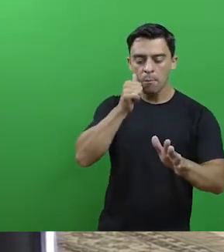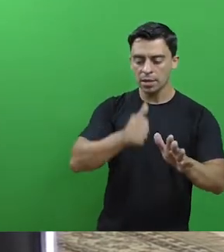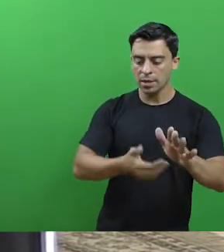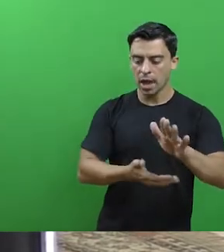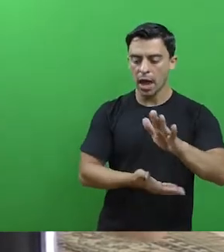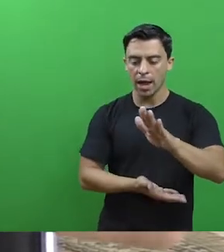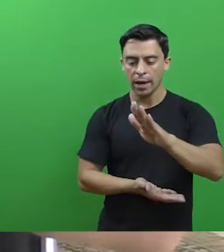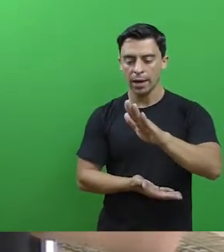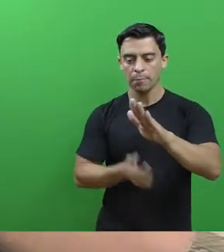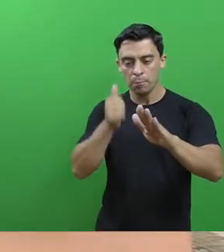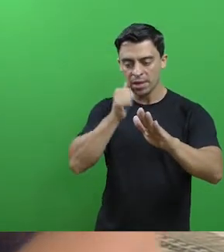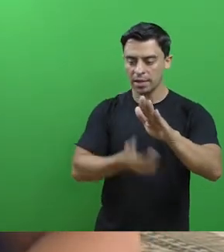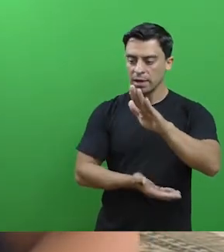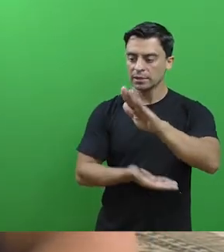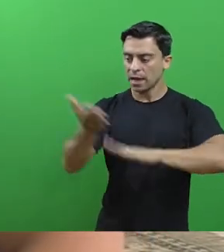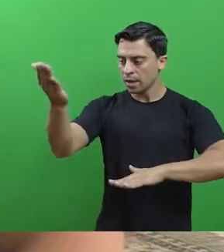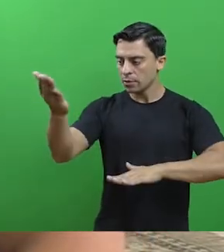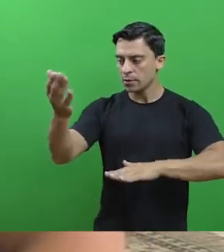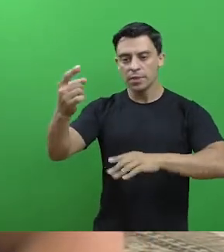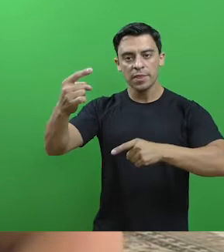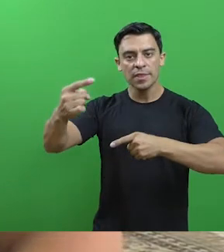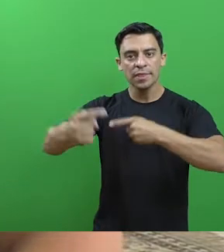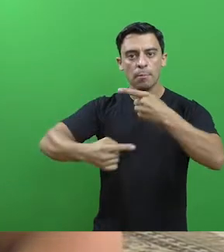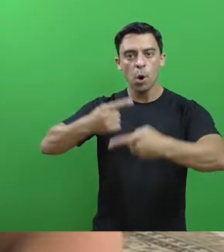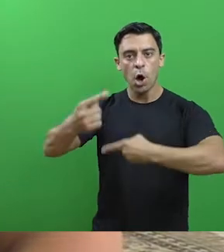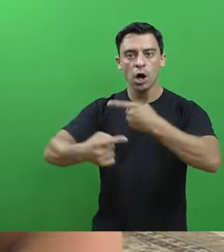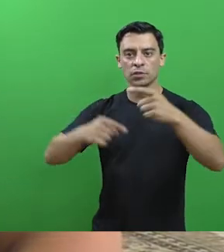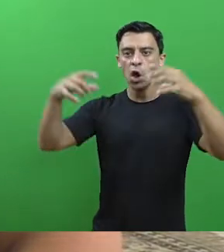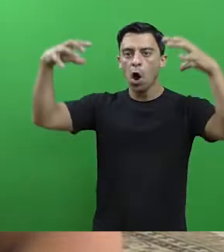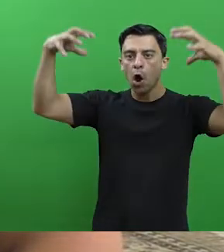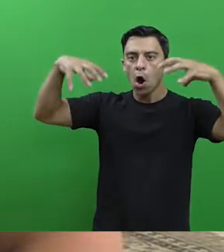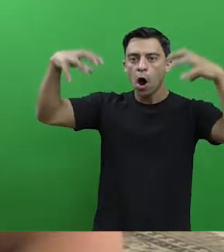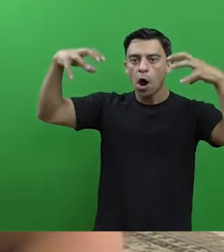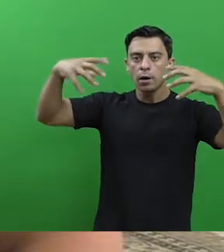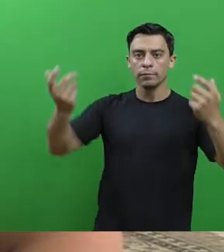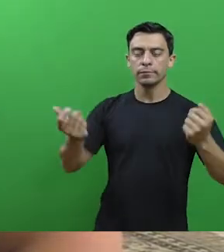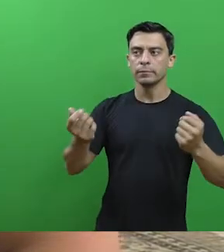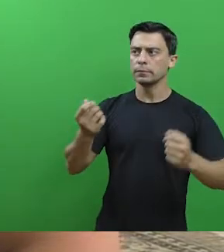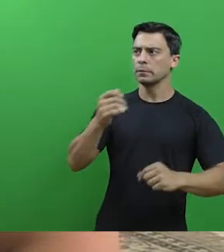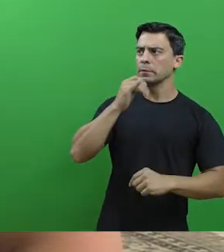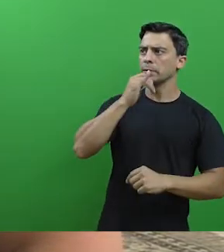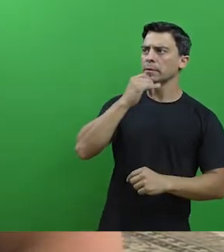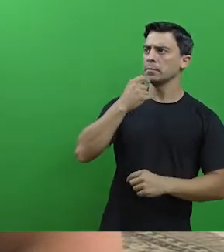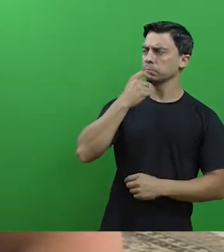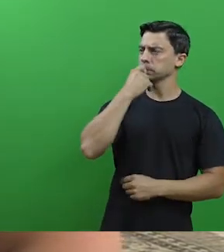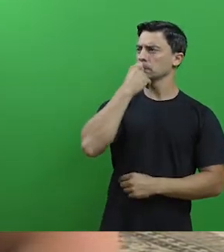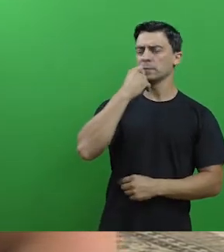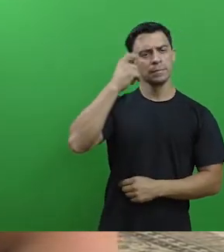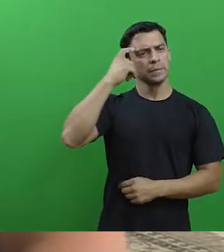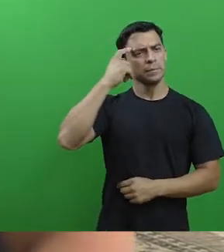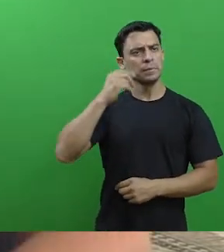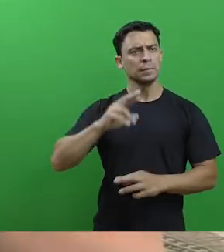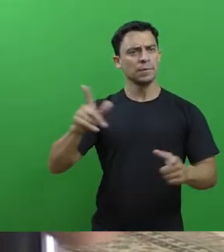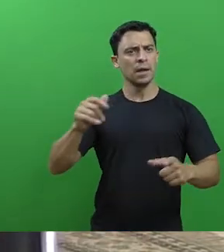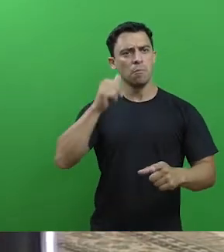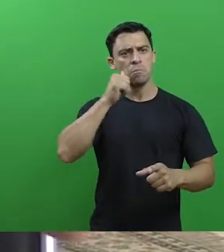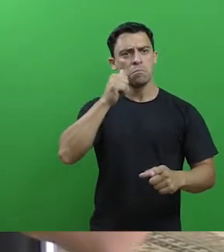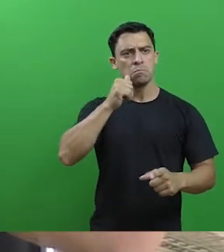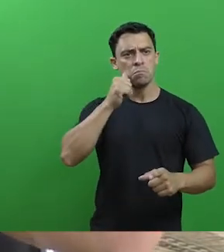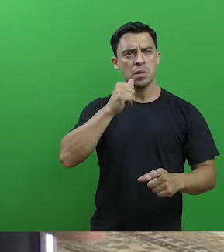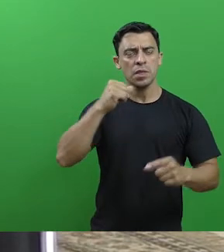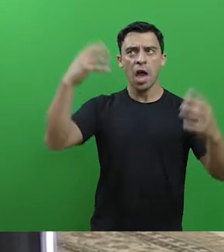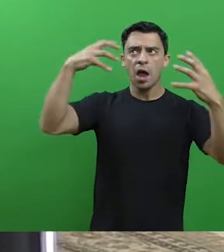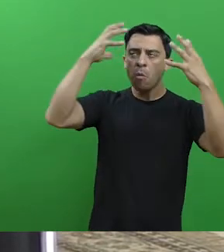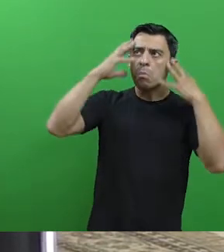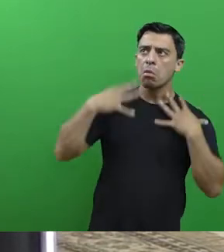depois chuva. Então, a menina, então, ela se molhou, né? Porque a frase ficou ao contrário.